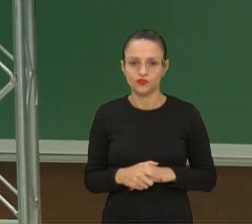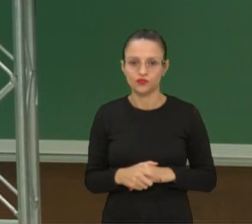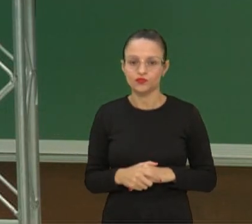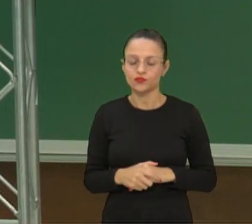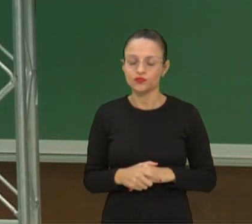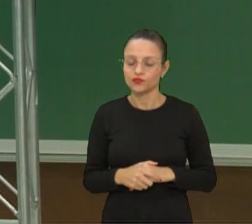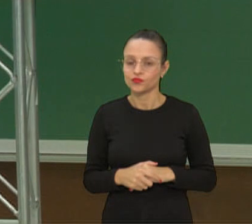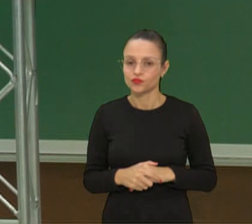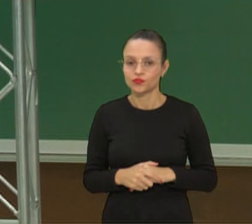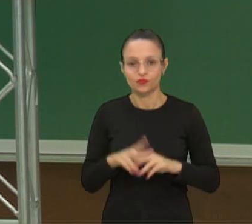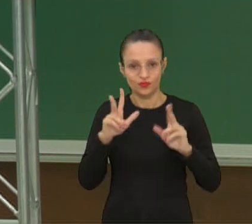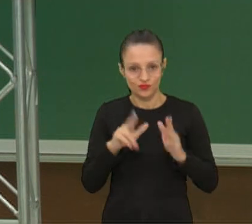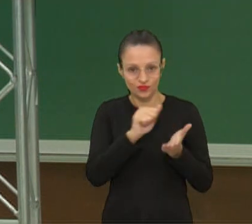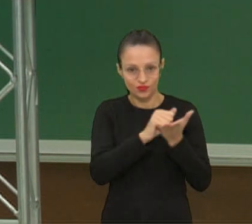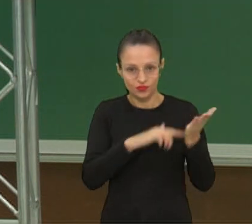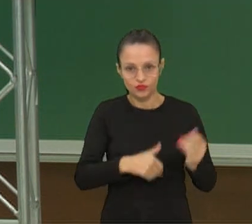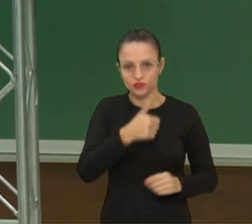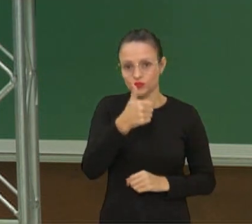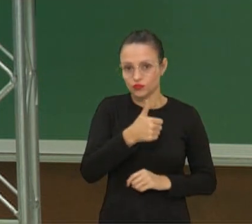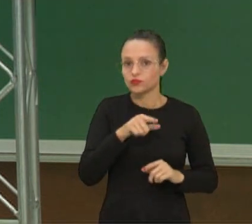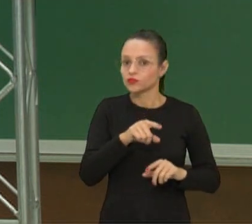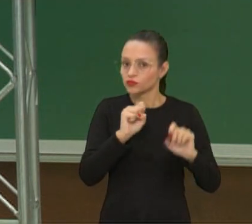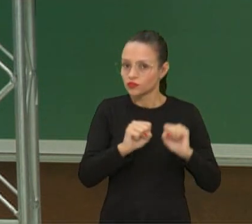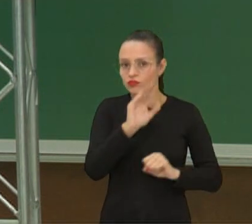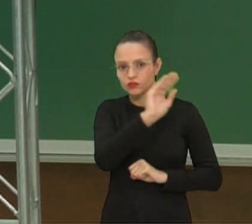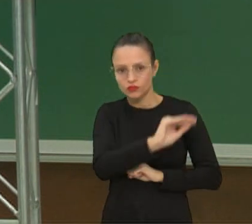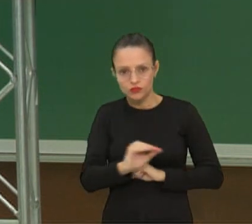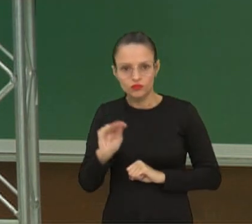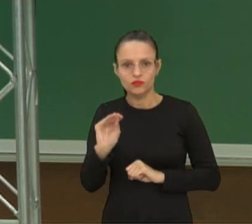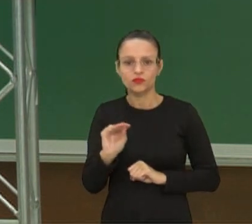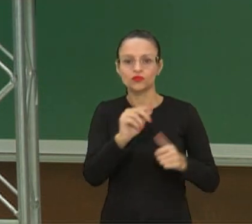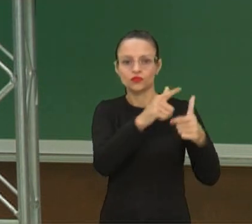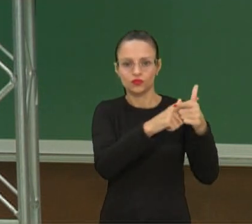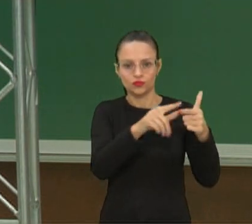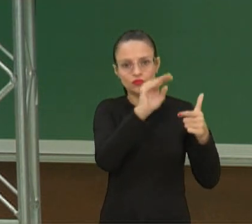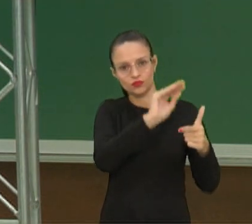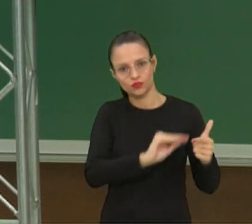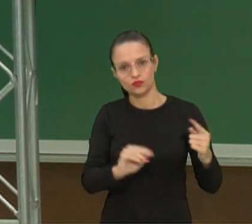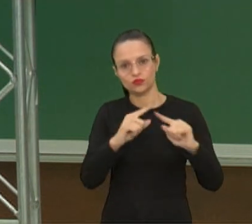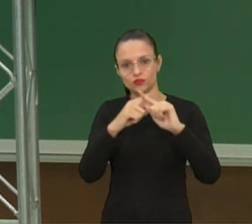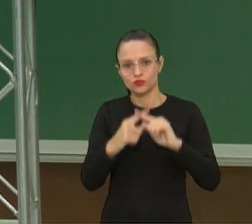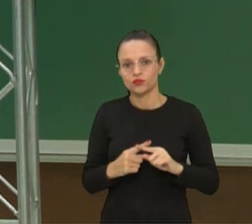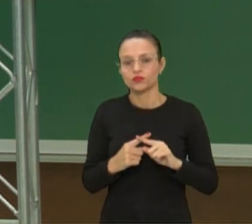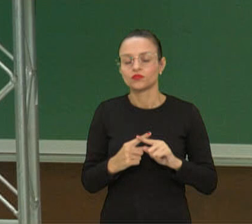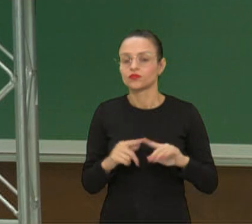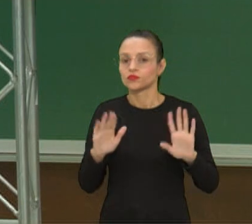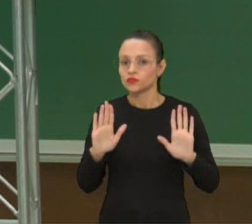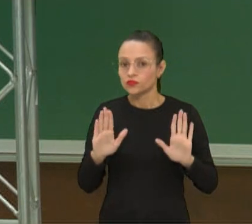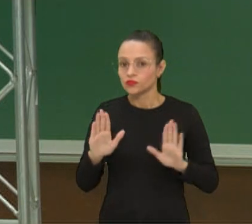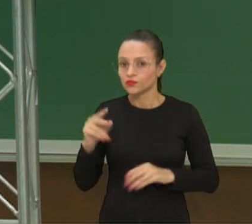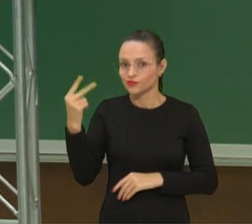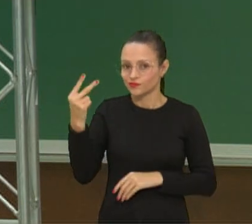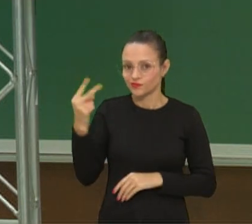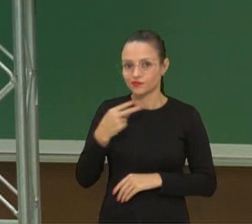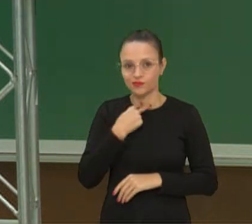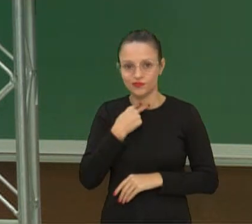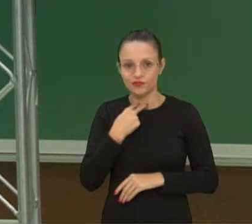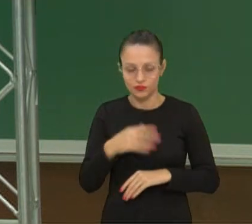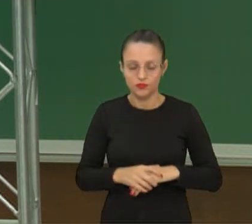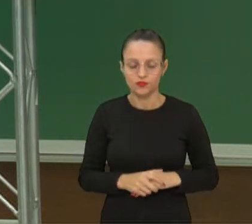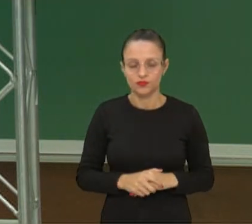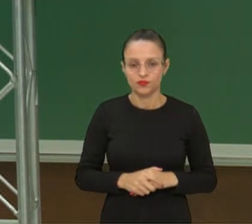nós fizemos no exercício 1. No exercício 1, a gente podia passar para o outro lado, o que estava dividindo passava multiplicando. Agora, no 2 já não deu certo.